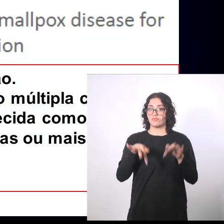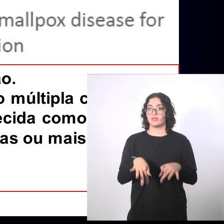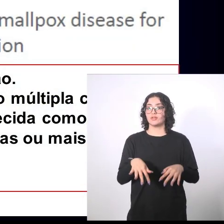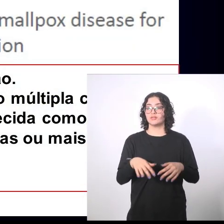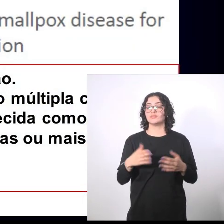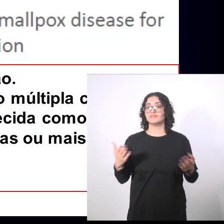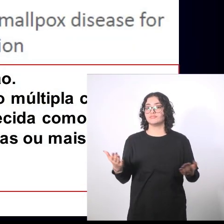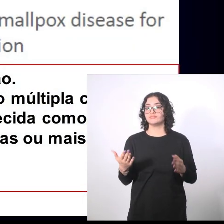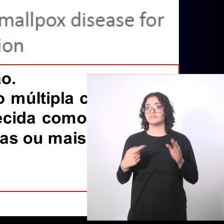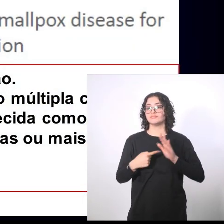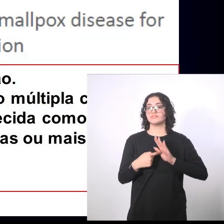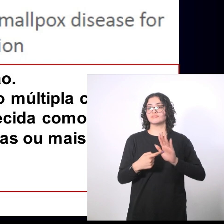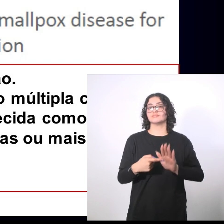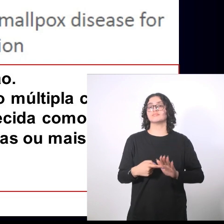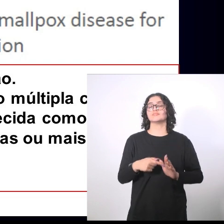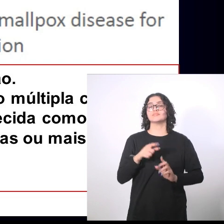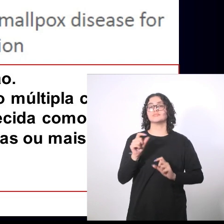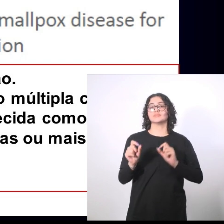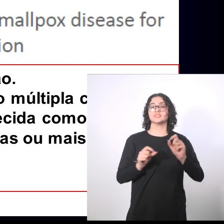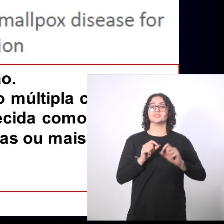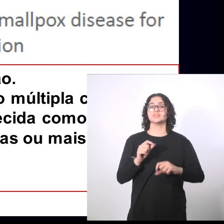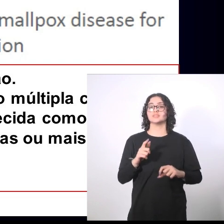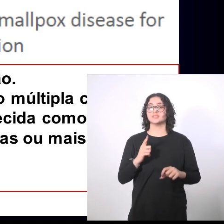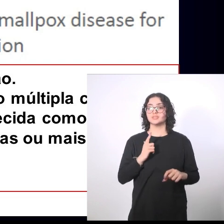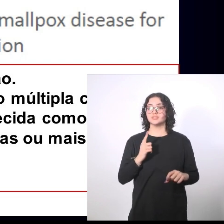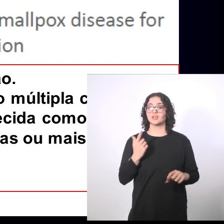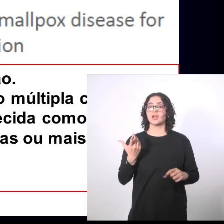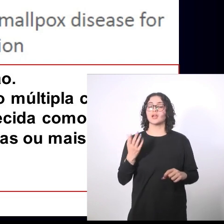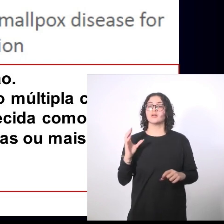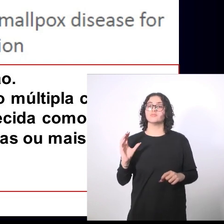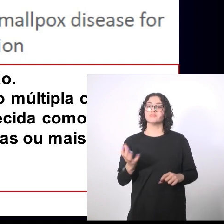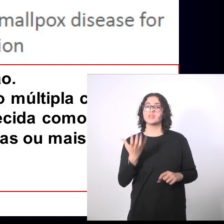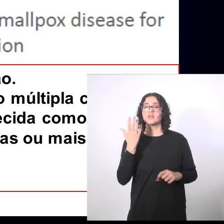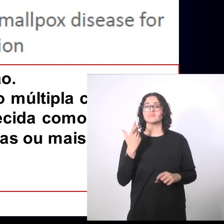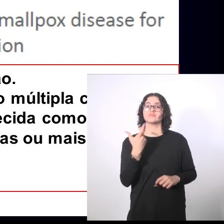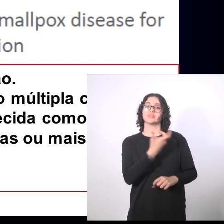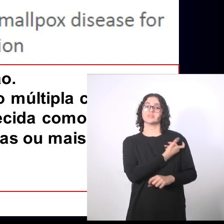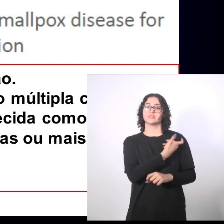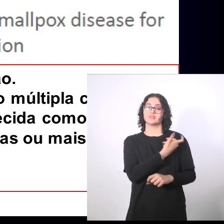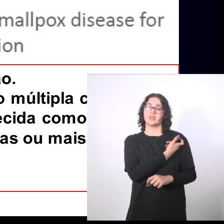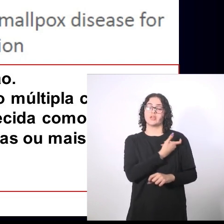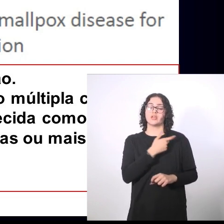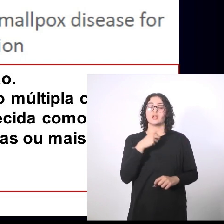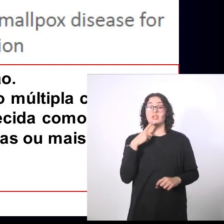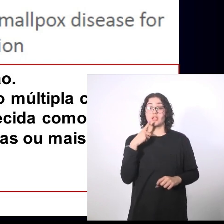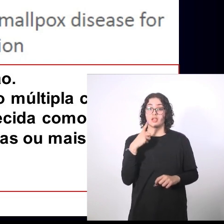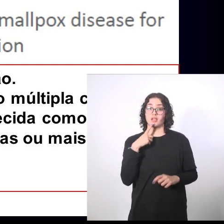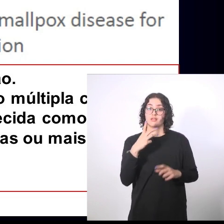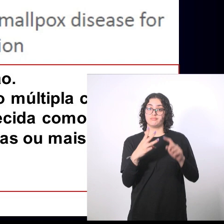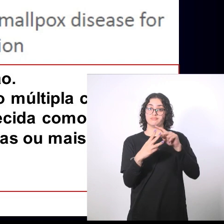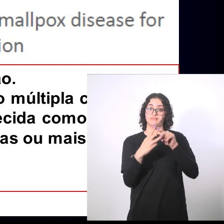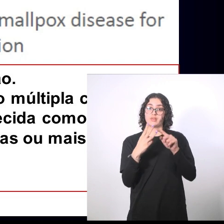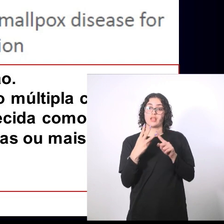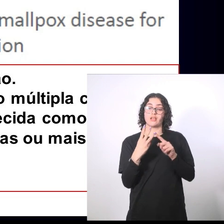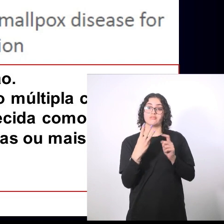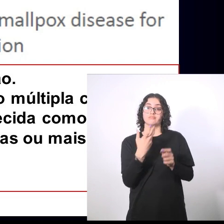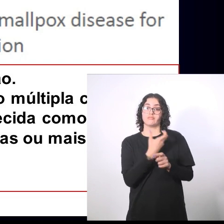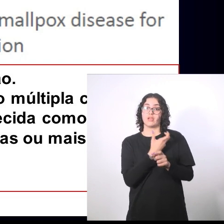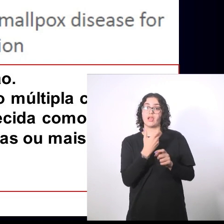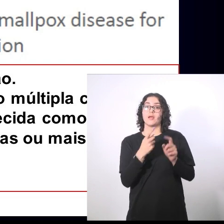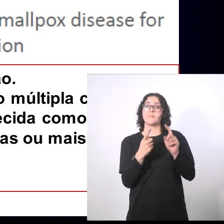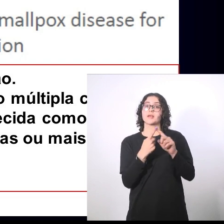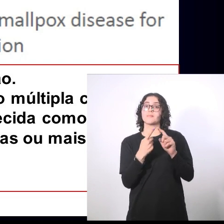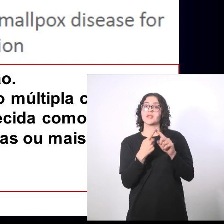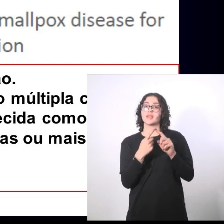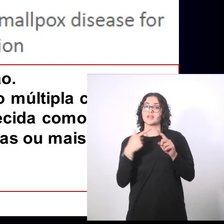trazer para vocês um pouco do que há de evidências em relação às vacinas. Existem 3 gerações de vacinas. A primeira